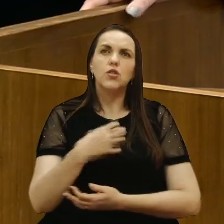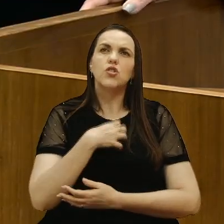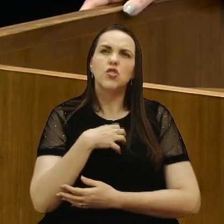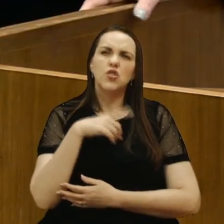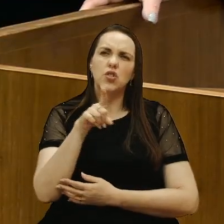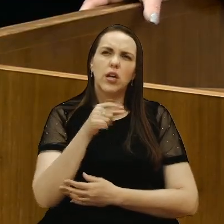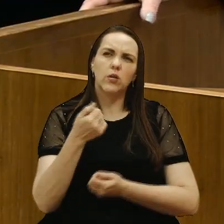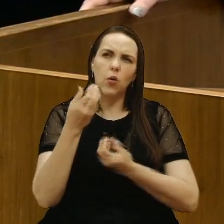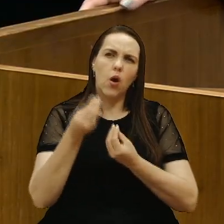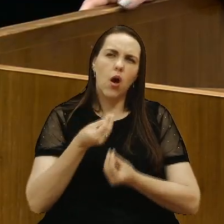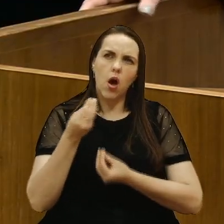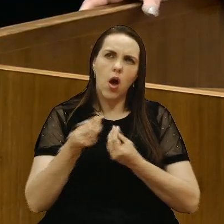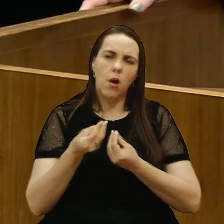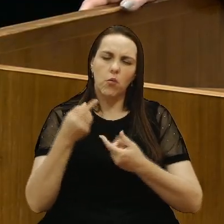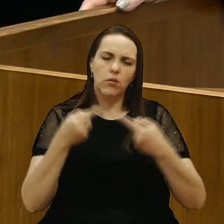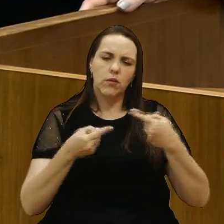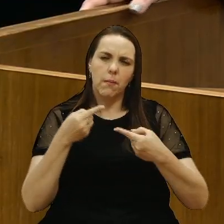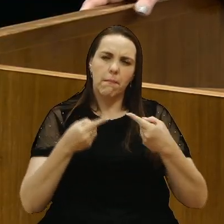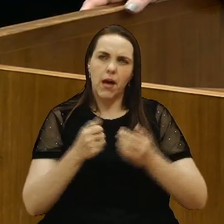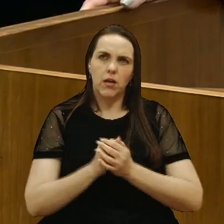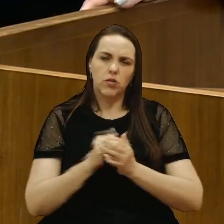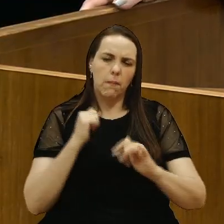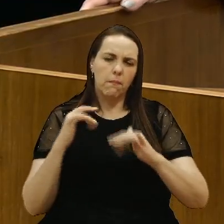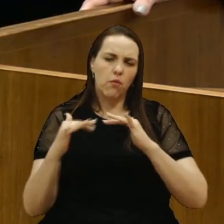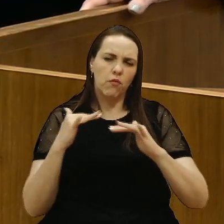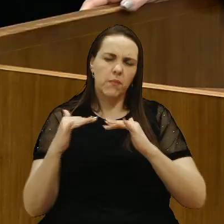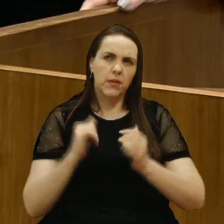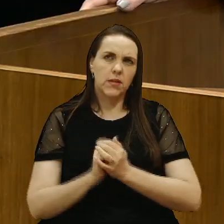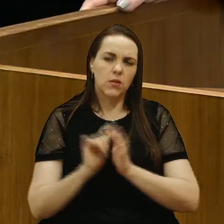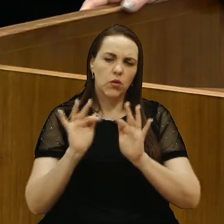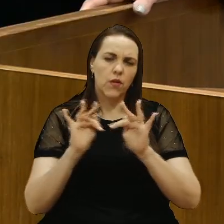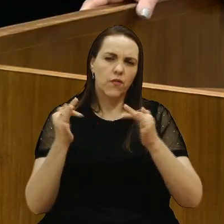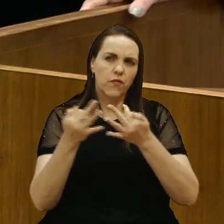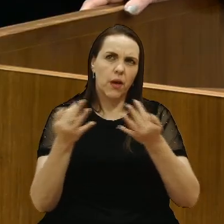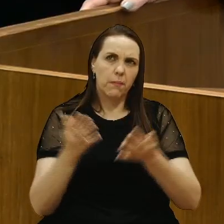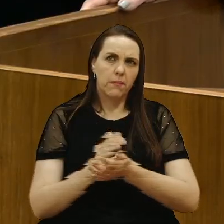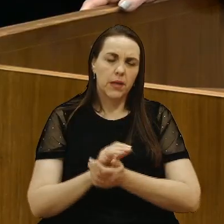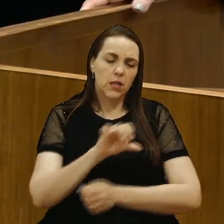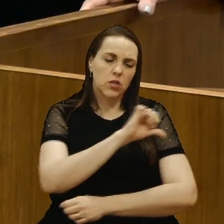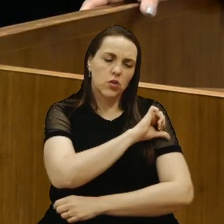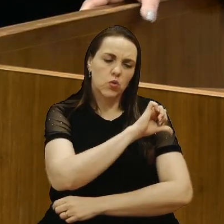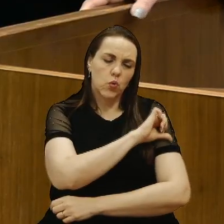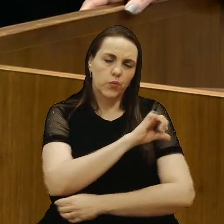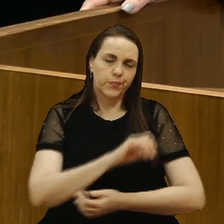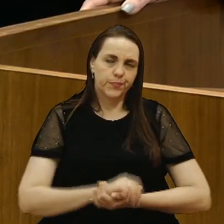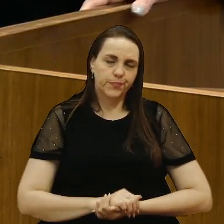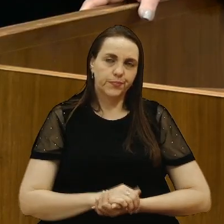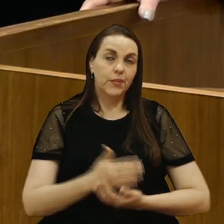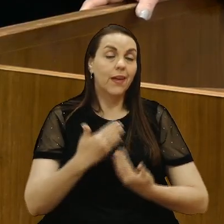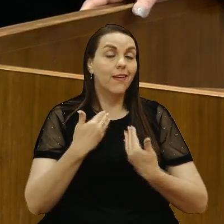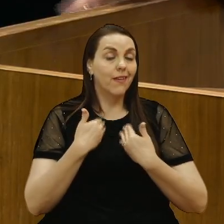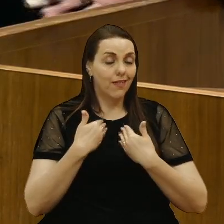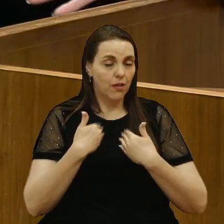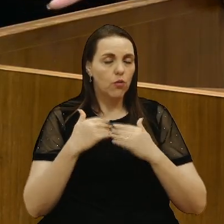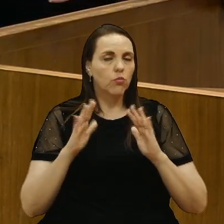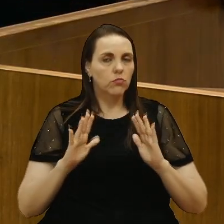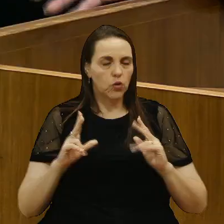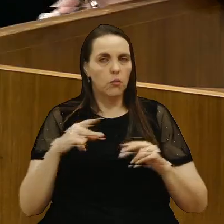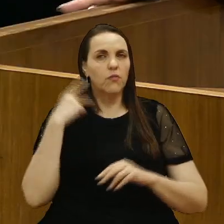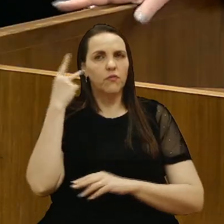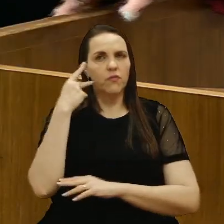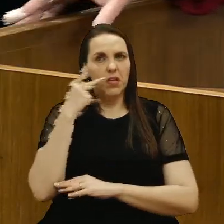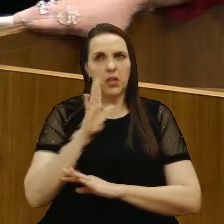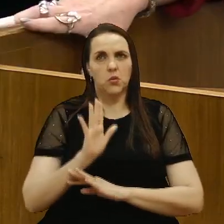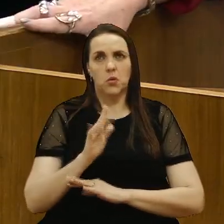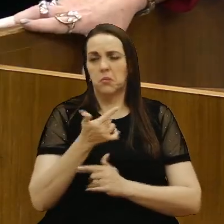como foi conduzido esse debate da mobilização das famílias pelo 9º ano. Eu, particularmente, como vereadora, não